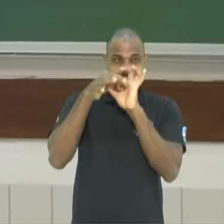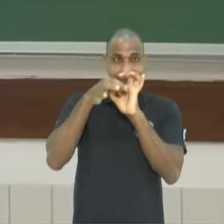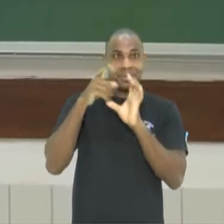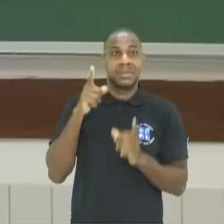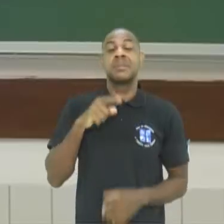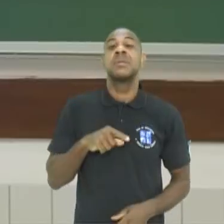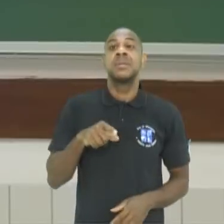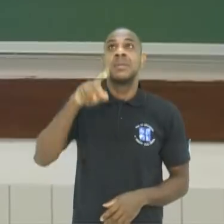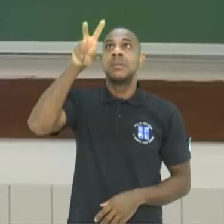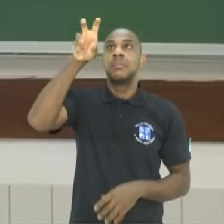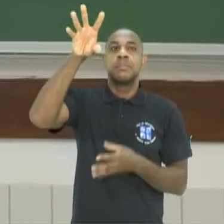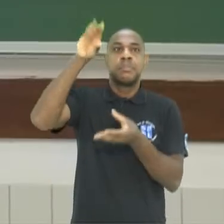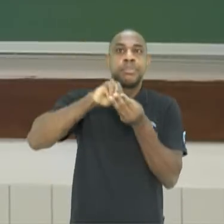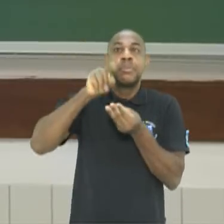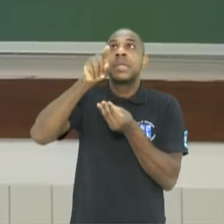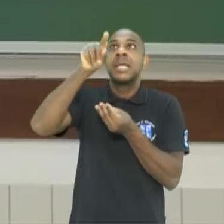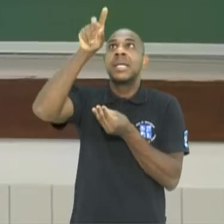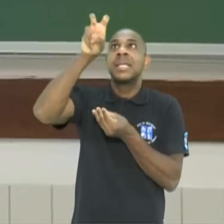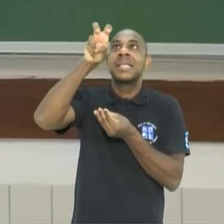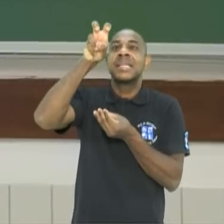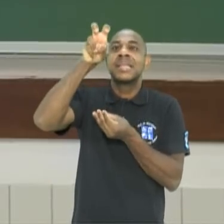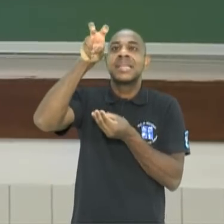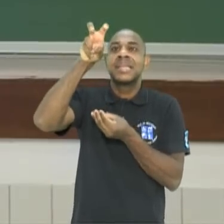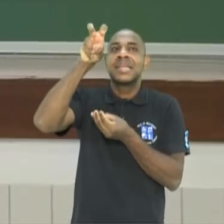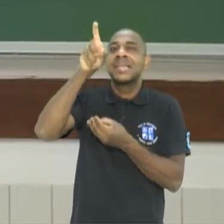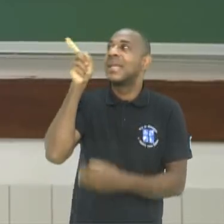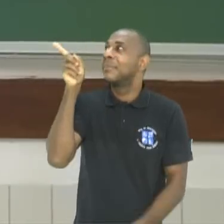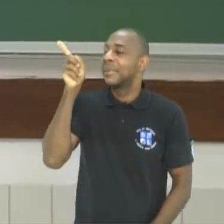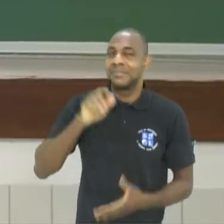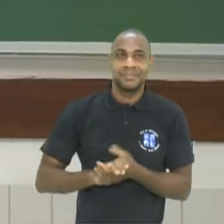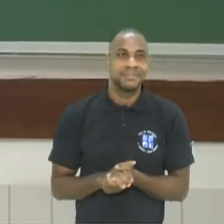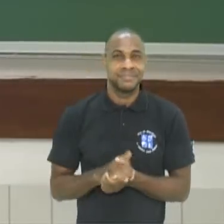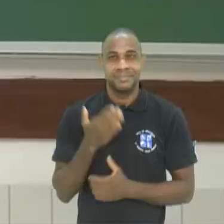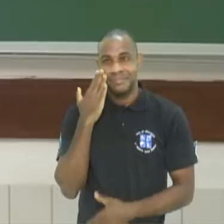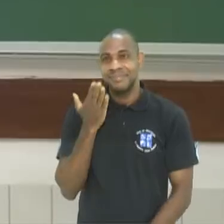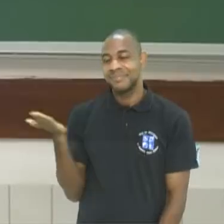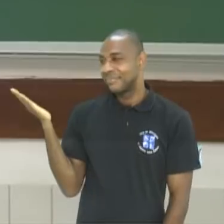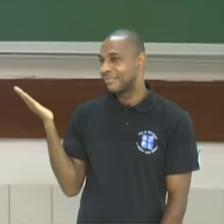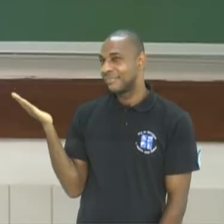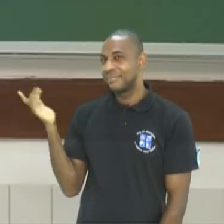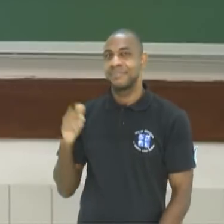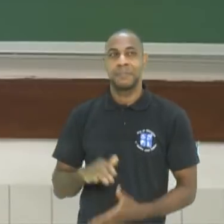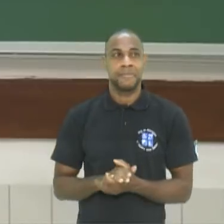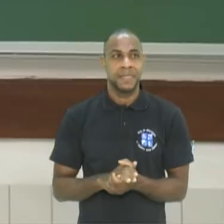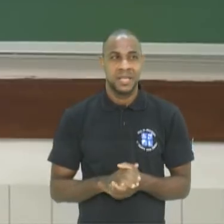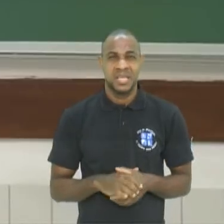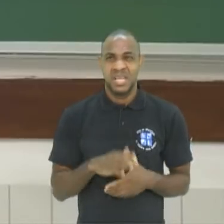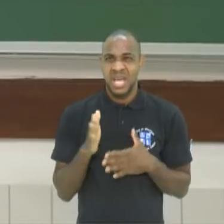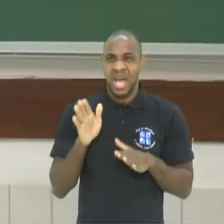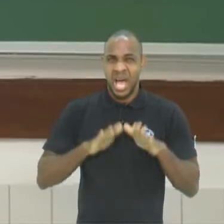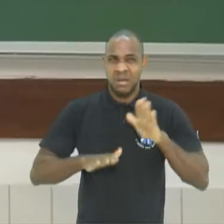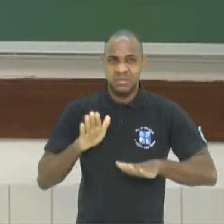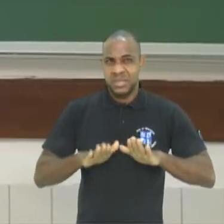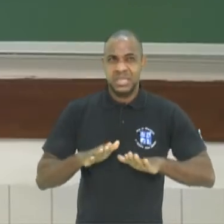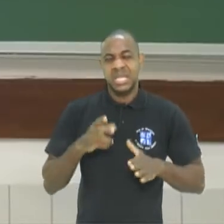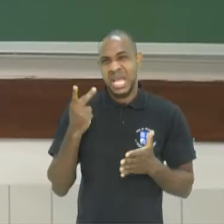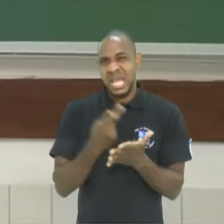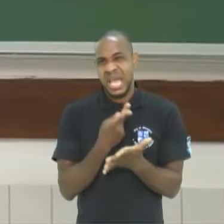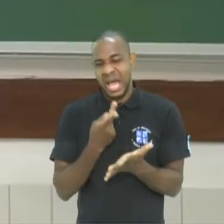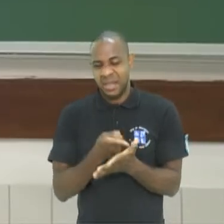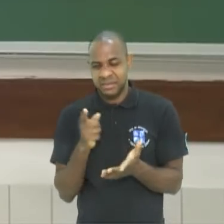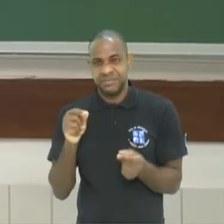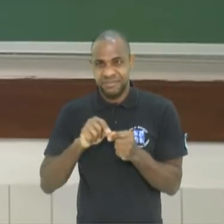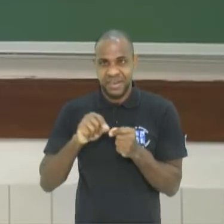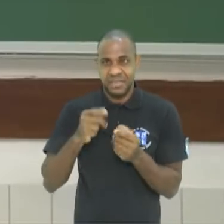partir do tema. Isso é muito importante. Uma das coisas que faz você zerar redações, seja no Enem,